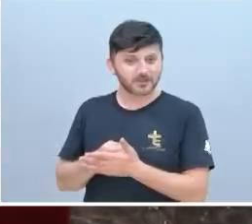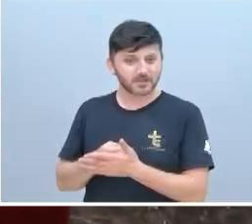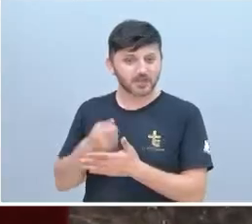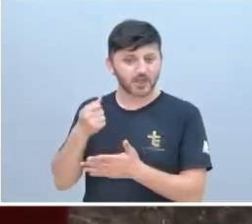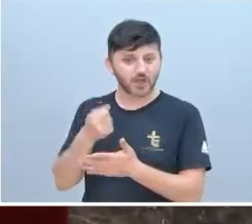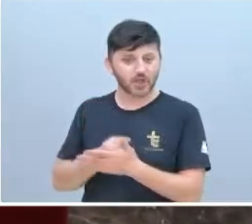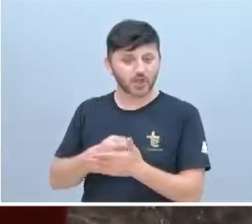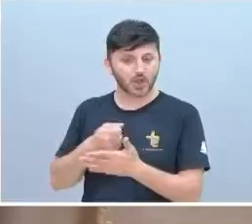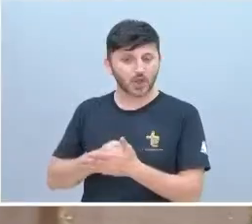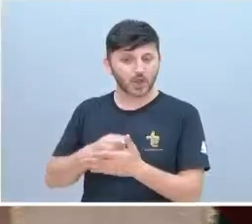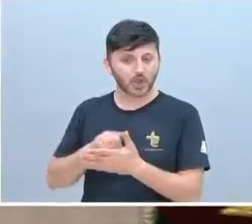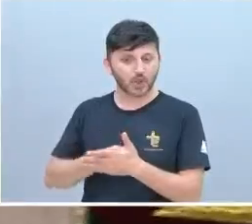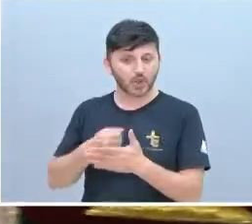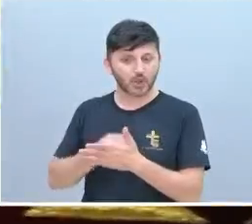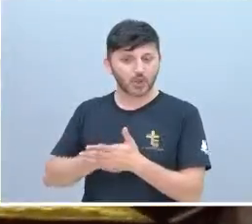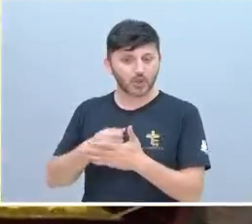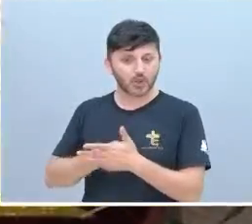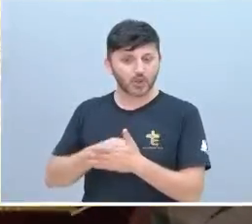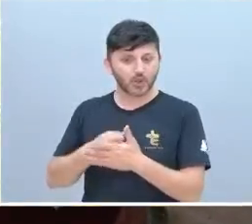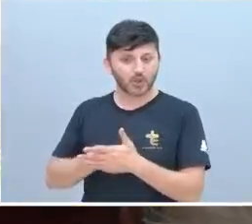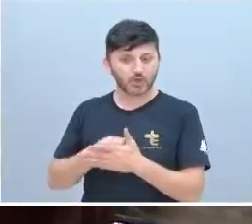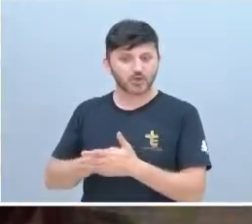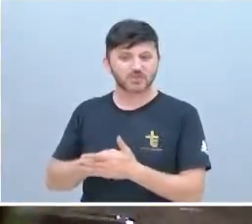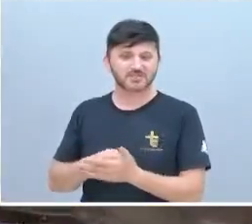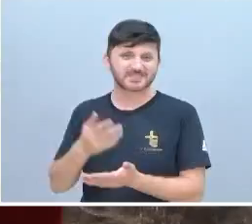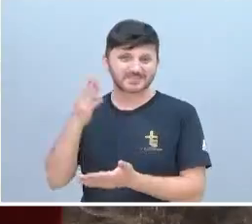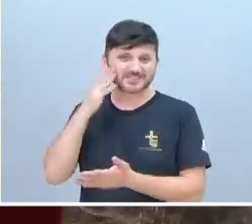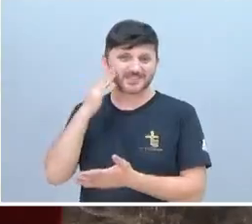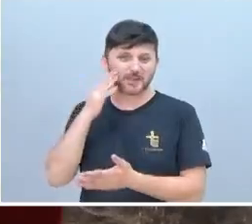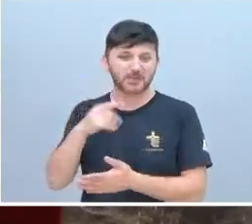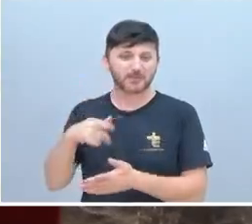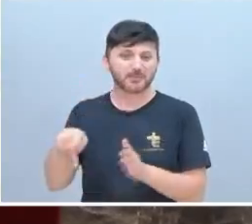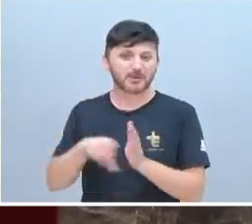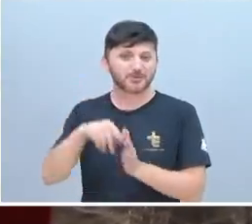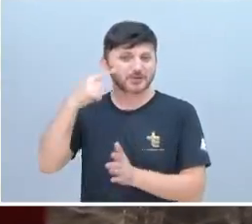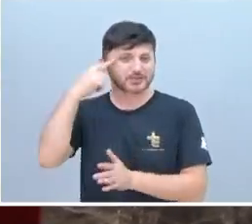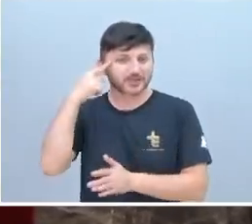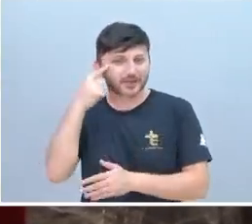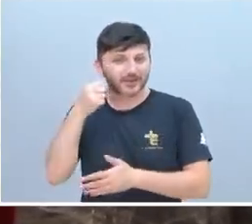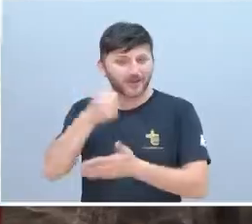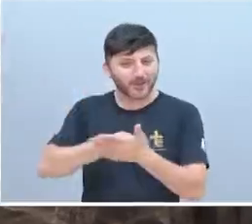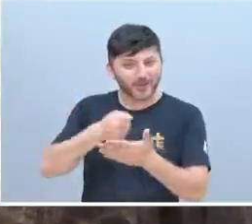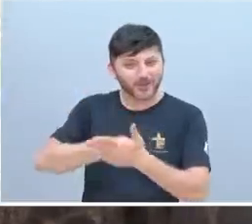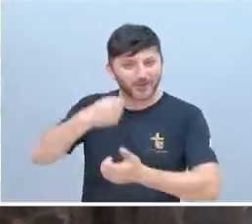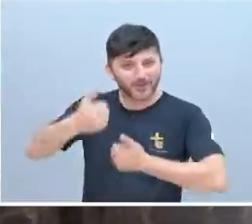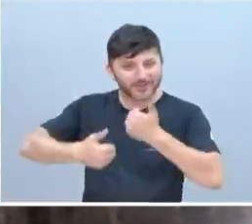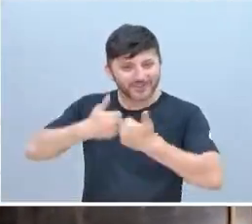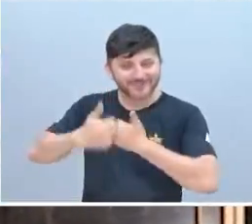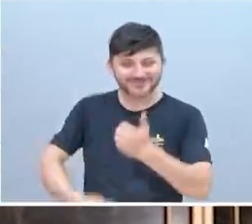está me intimando para uma queda no jiu-jitsu. Vai perder, rapaz.